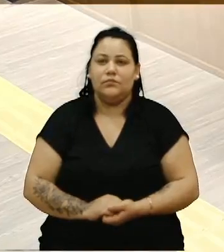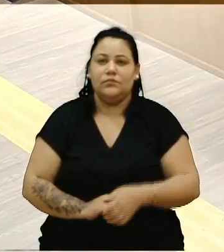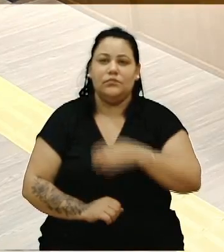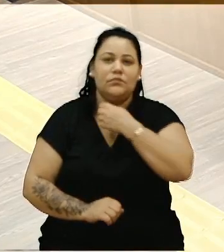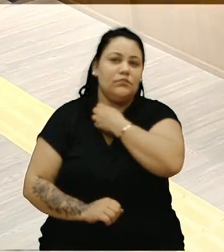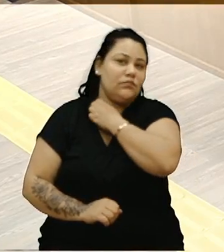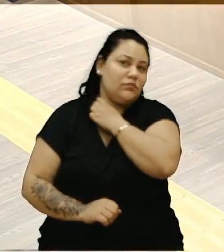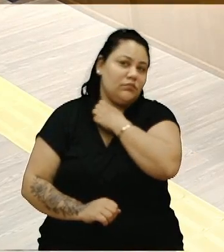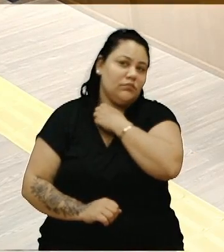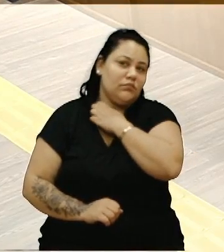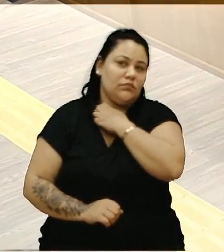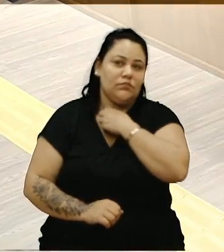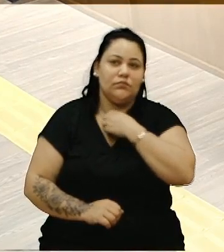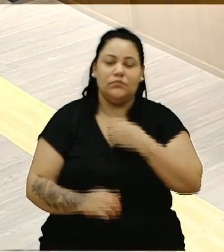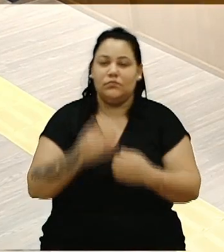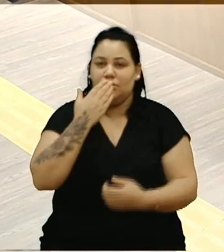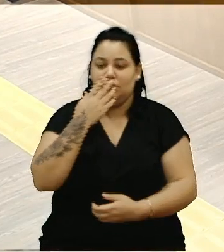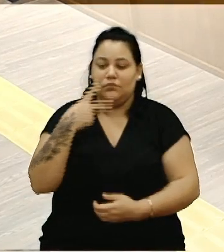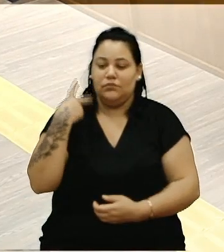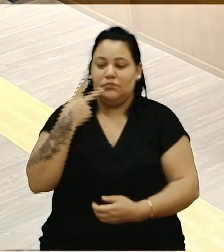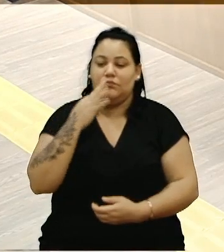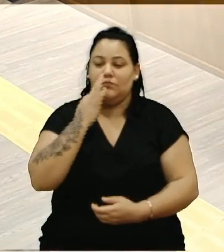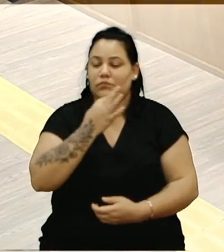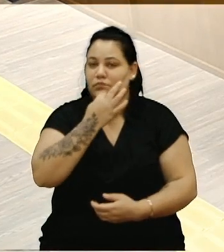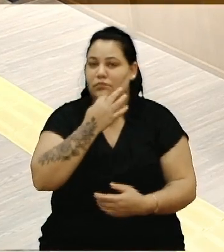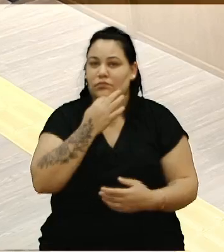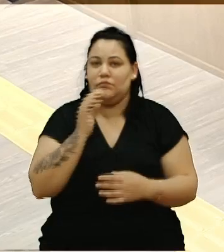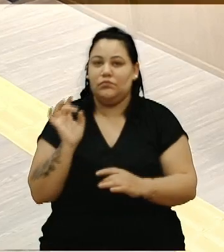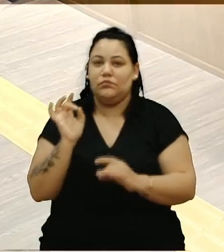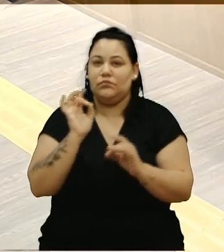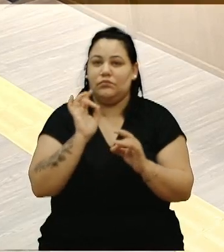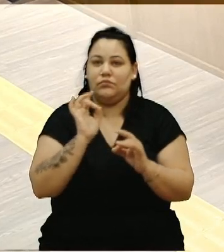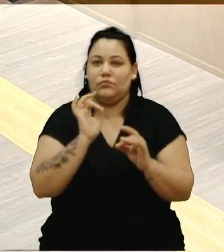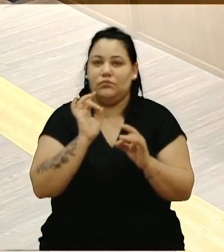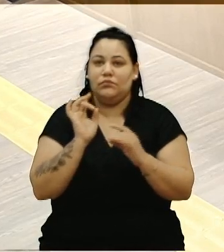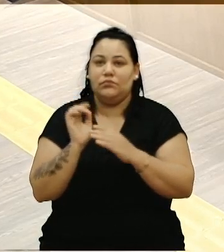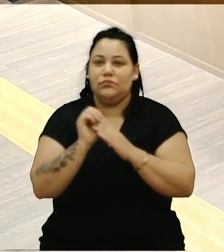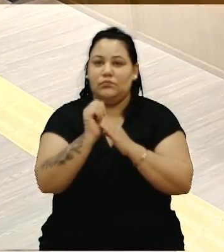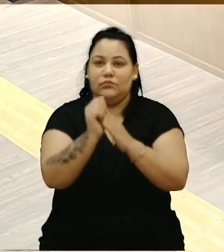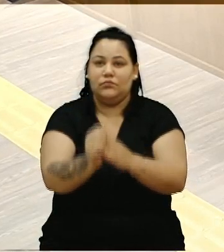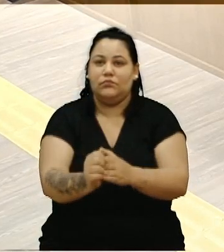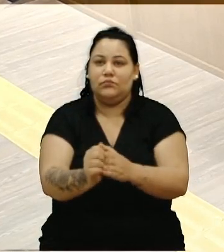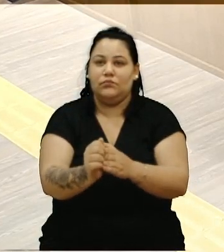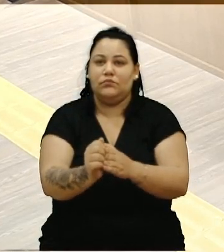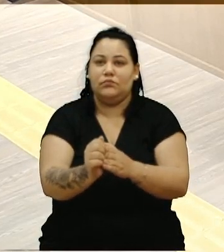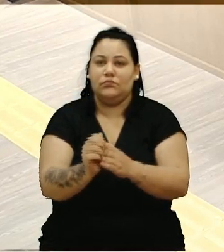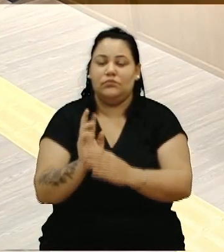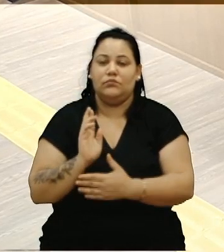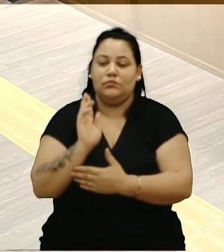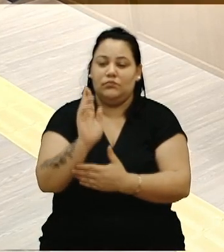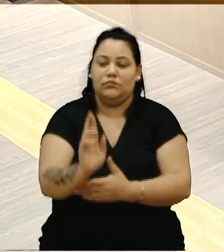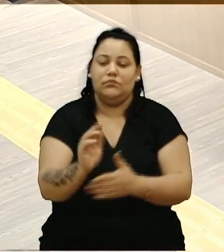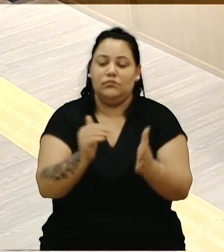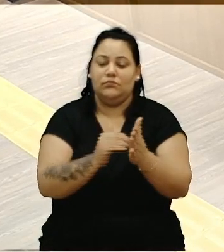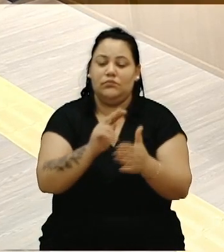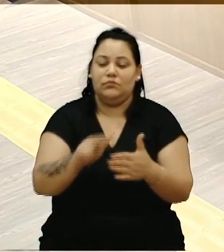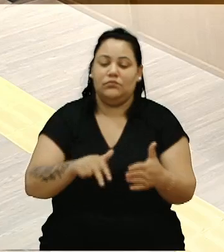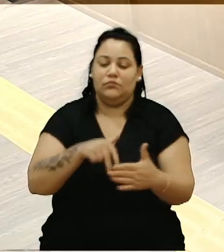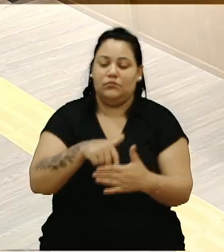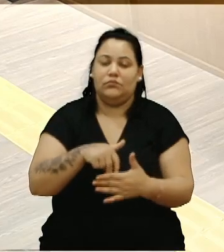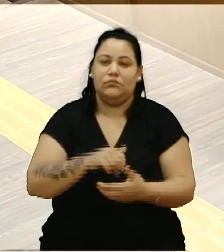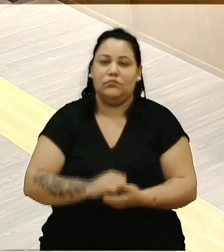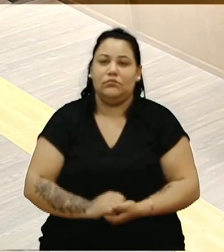Solicito a vereadora Tatiane Frisso que acompanhe a representante do Instituto Fazer o Bem, Faz Bem, até a tribuna